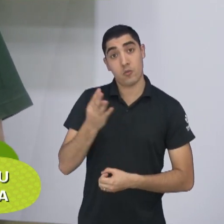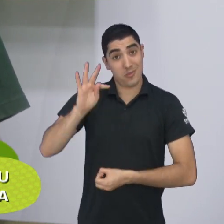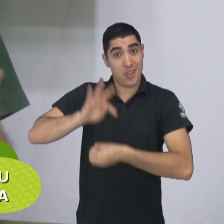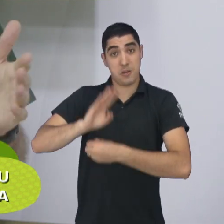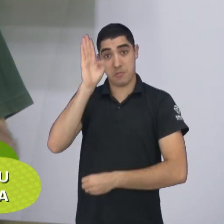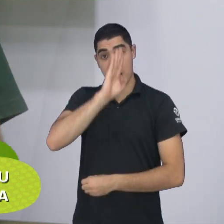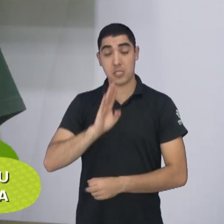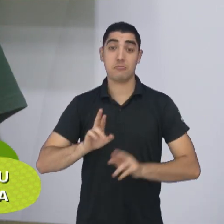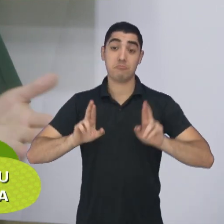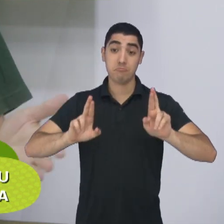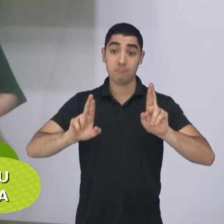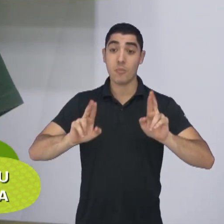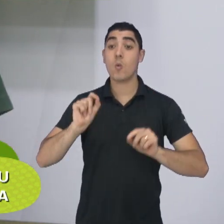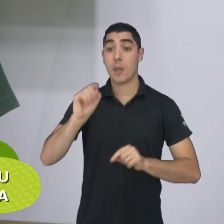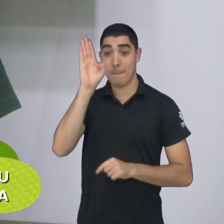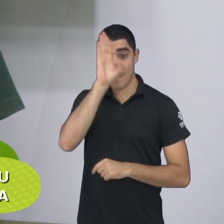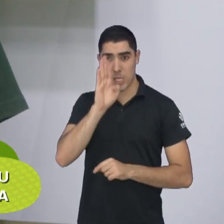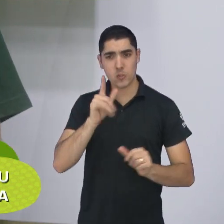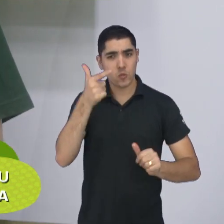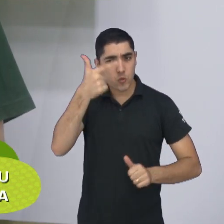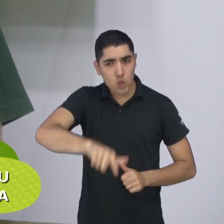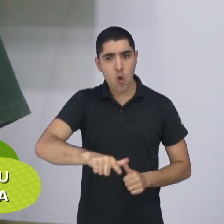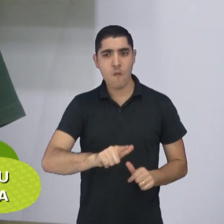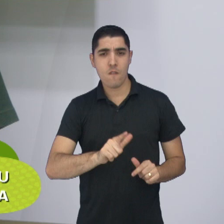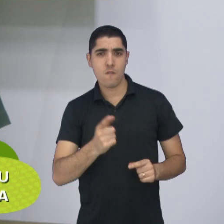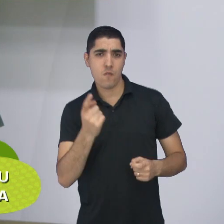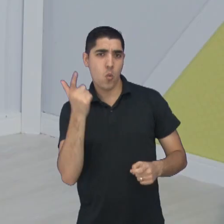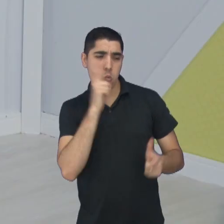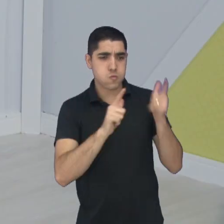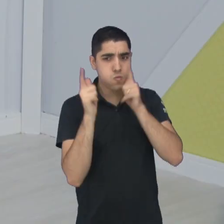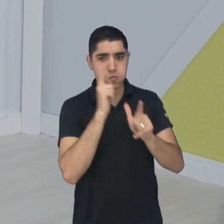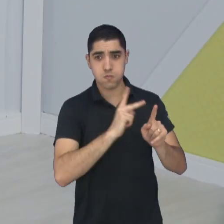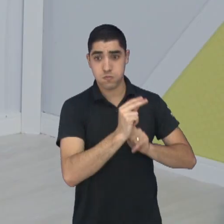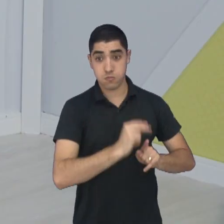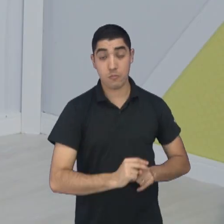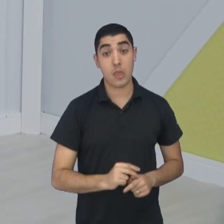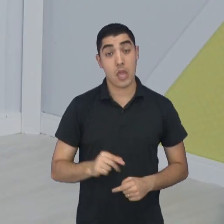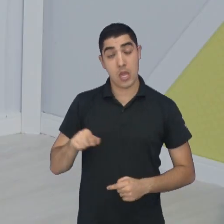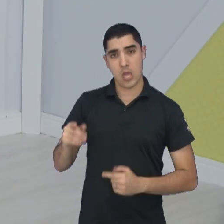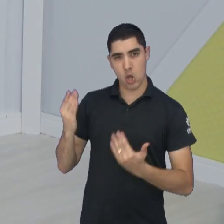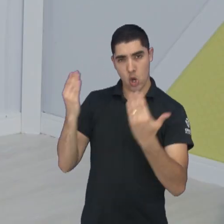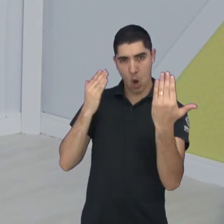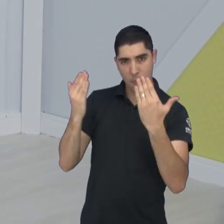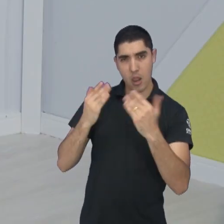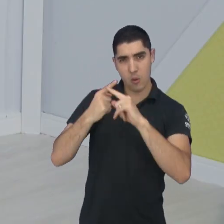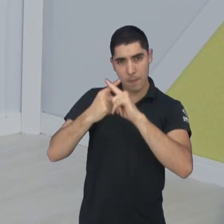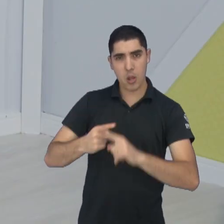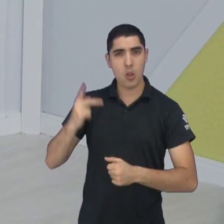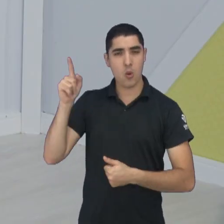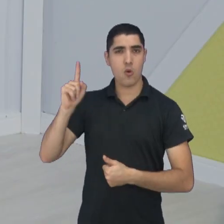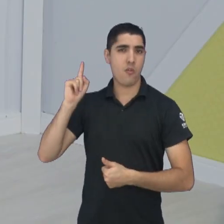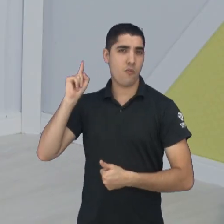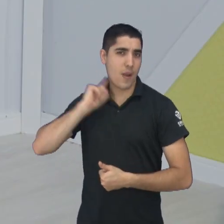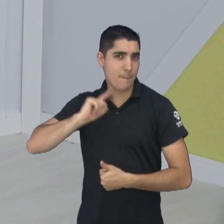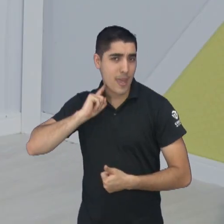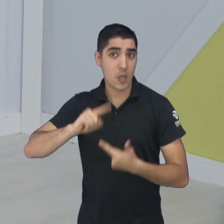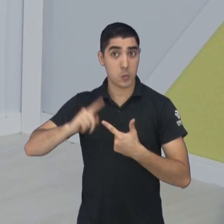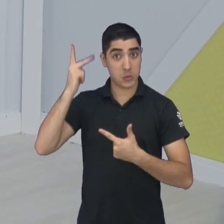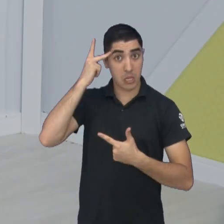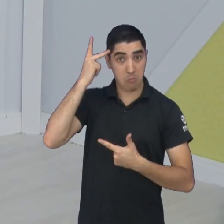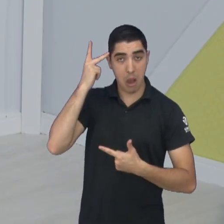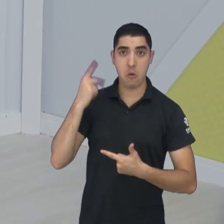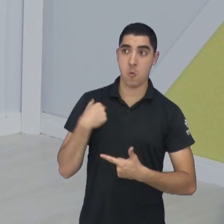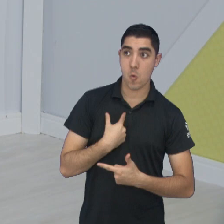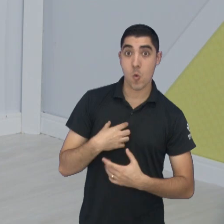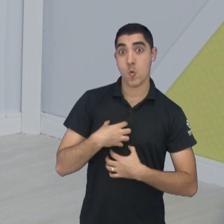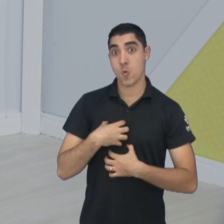que a seleção brasileira volte a vencer nas eliminatórias. Pelos últimos trabalhos que o Dorival fez, tanto no Flamengo quanto no São Paulo, a gente pode criar